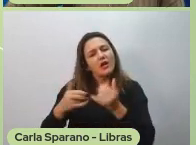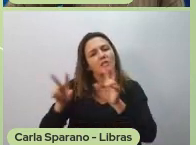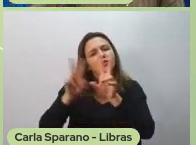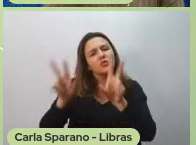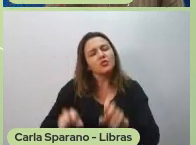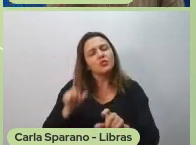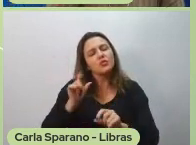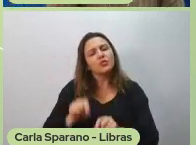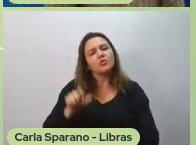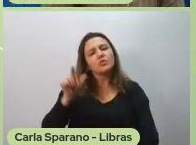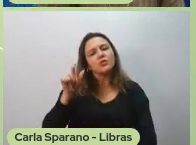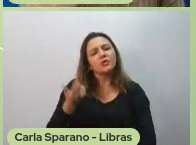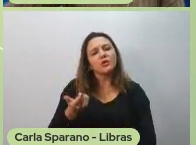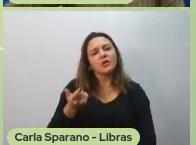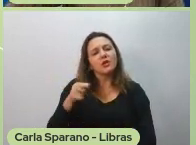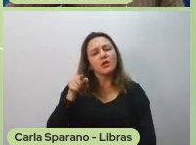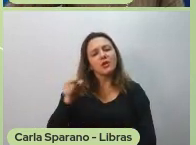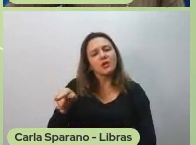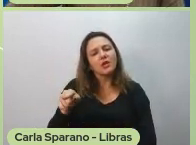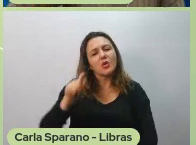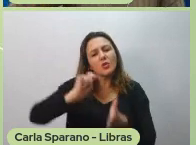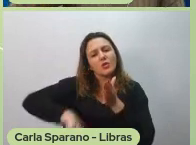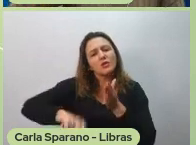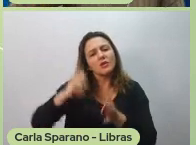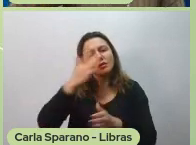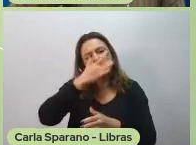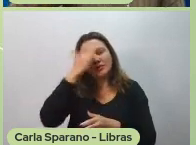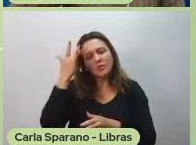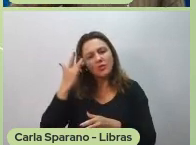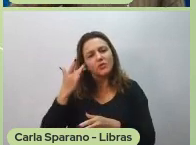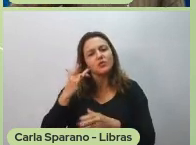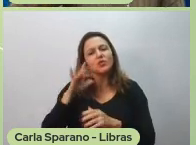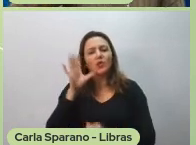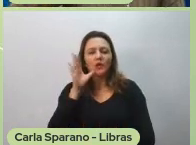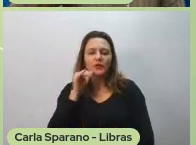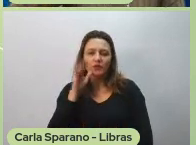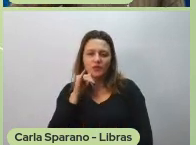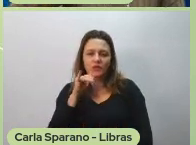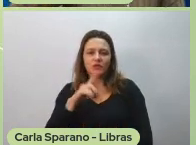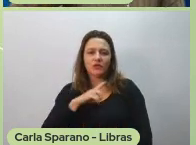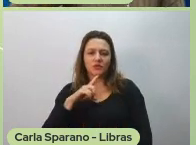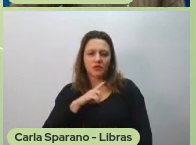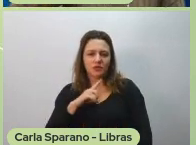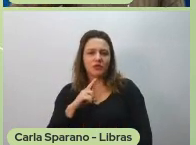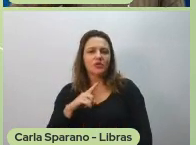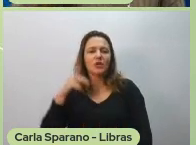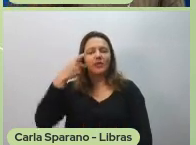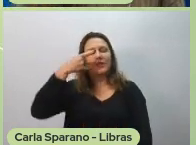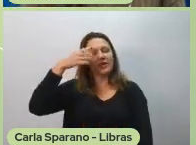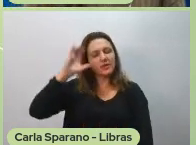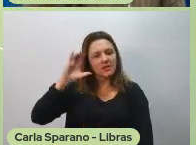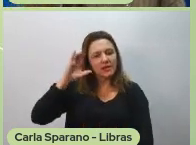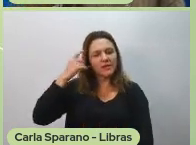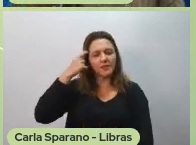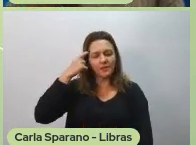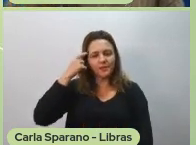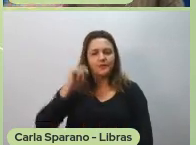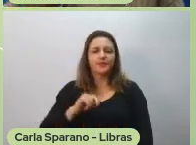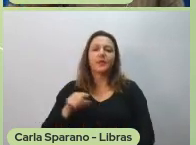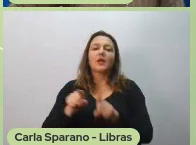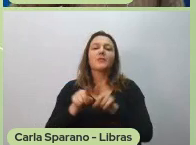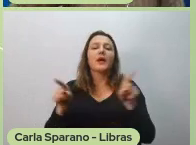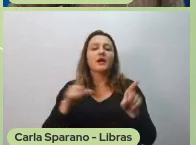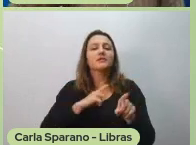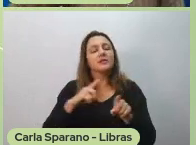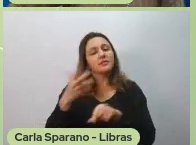de um caso bastante feliz da contratação de um colaborador com paralisia cerebral, mas que tem dom